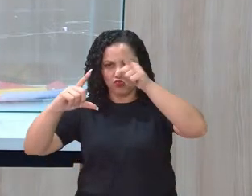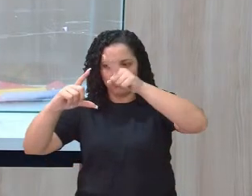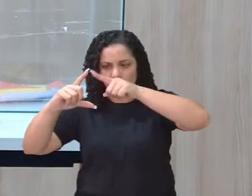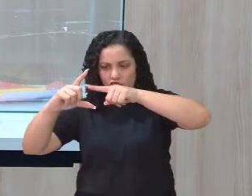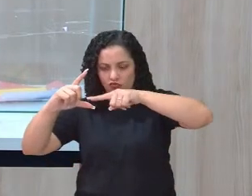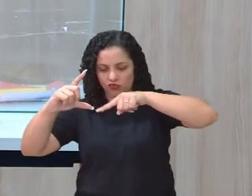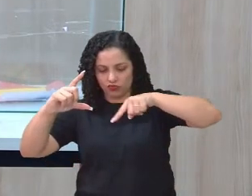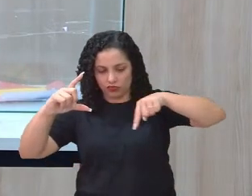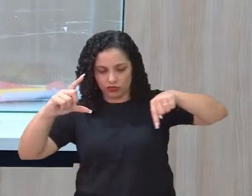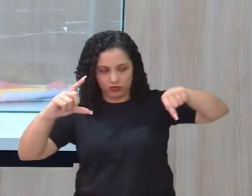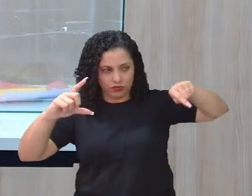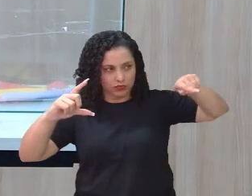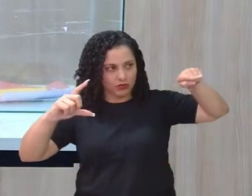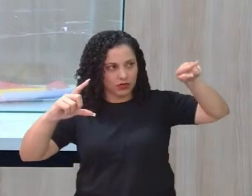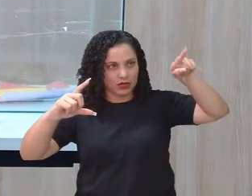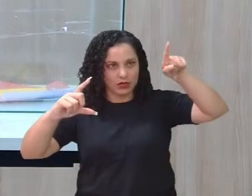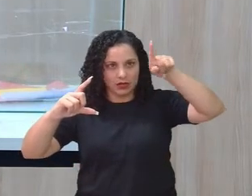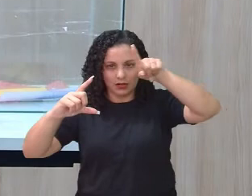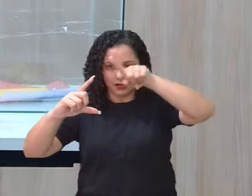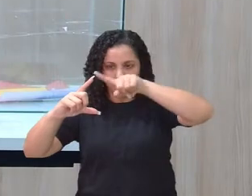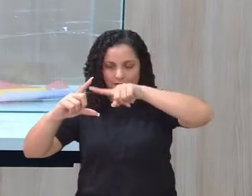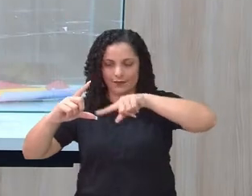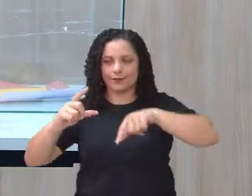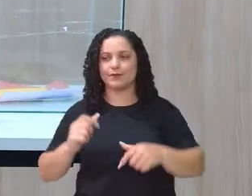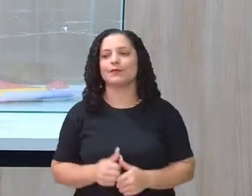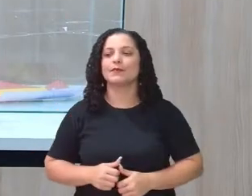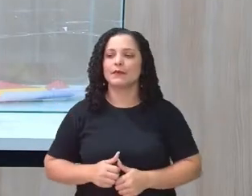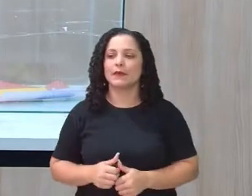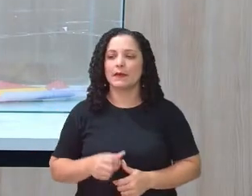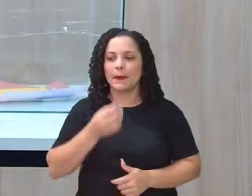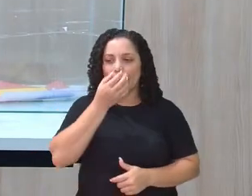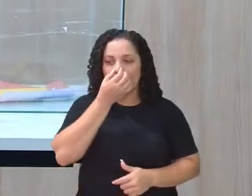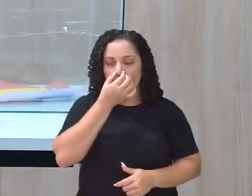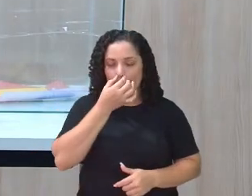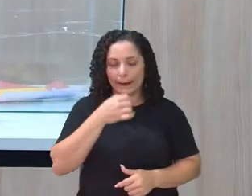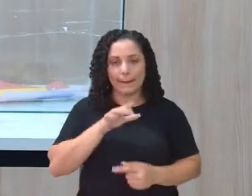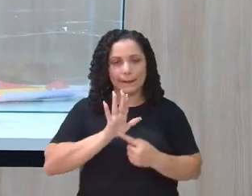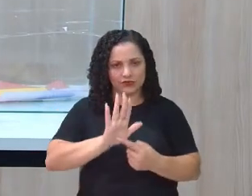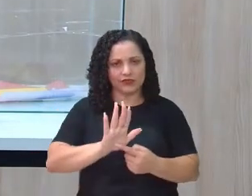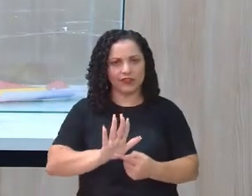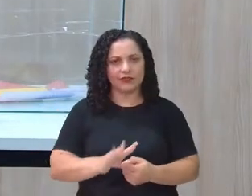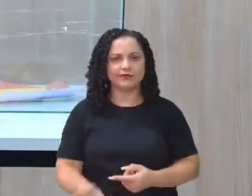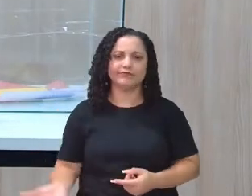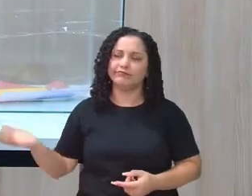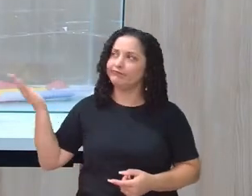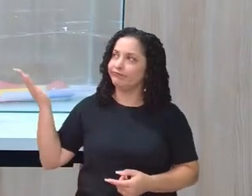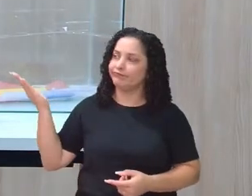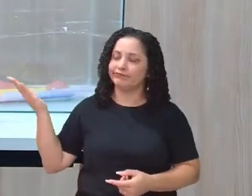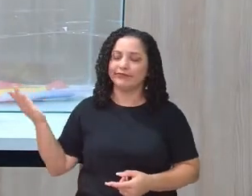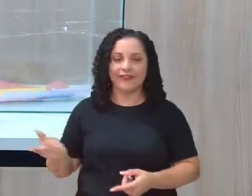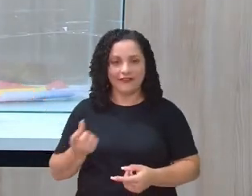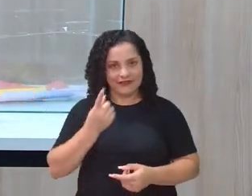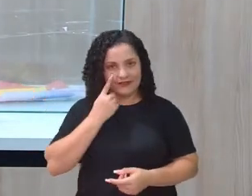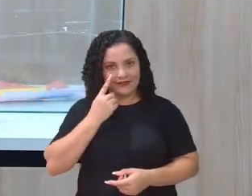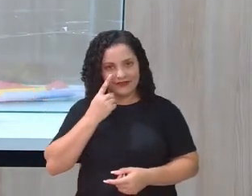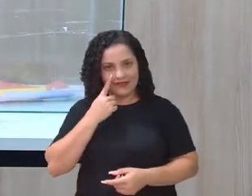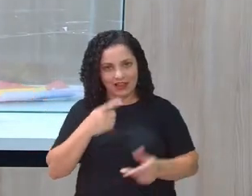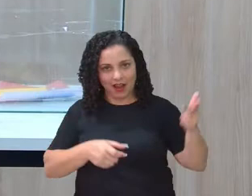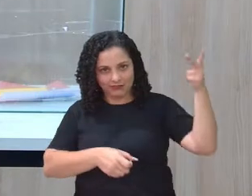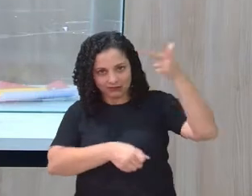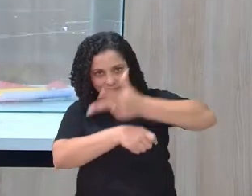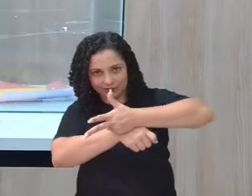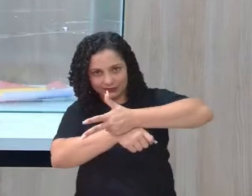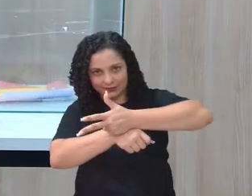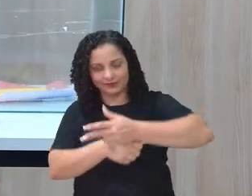certo? Uma bordinha azul para indicar aí uma circunferência. Eu vou colocar aqui para a Billie Jean focar aí na câmera,